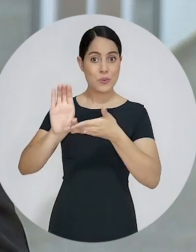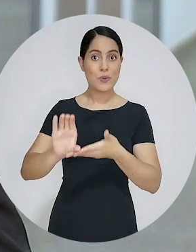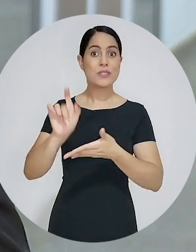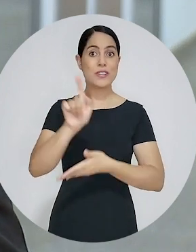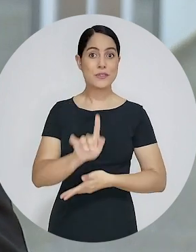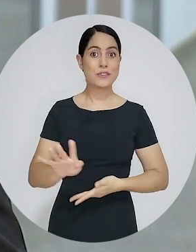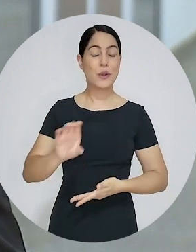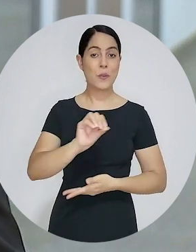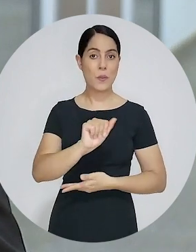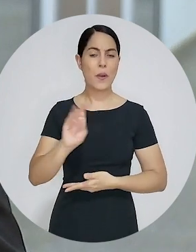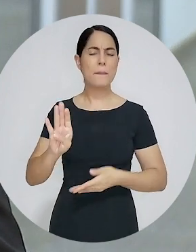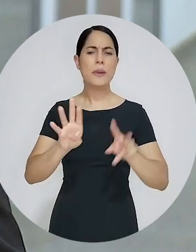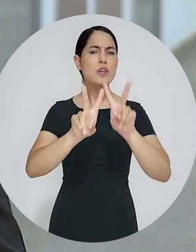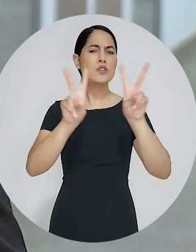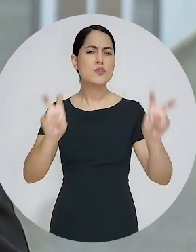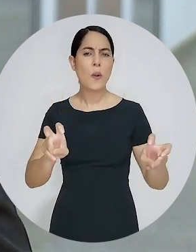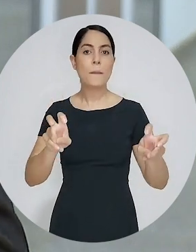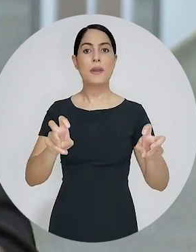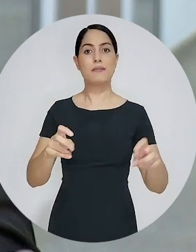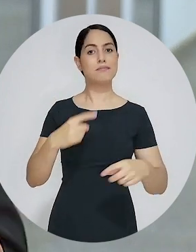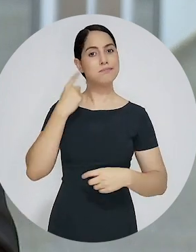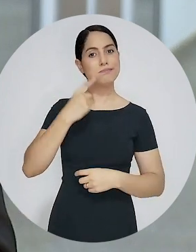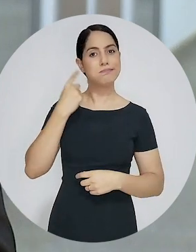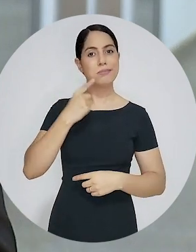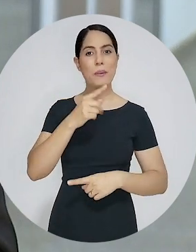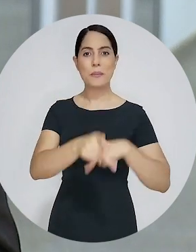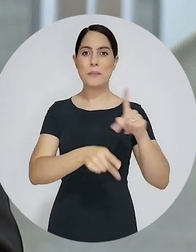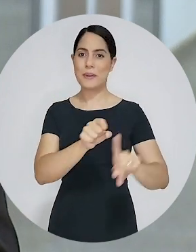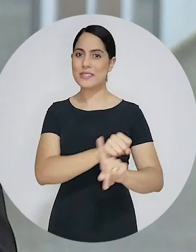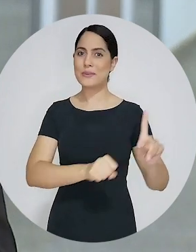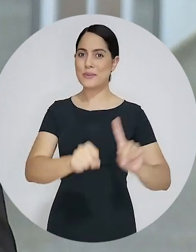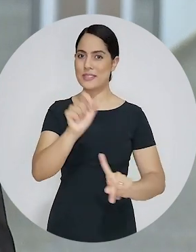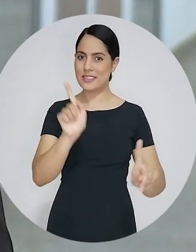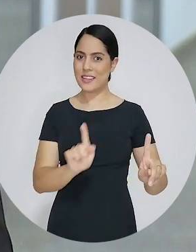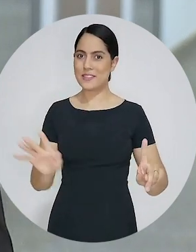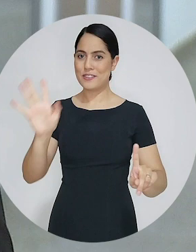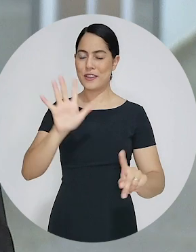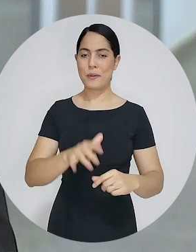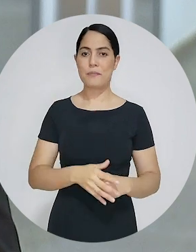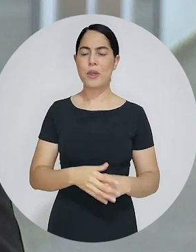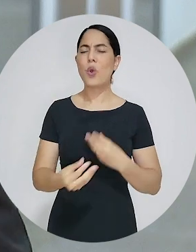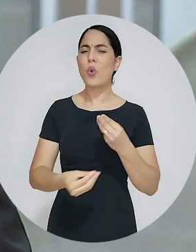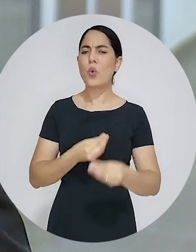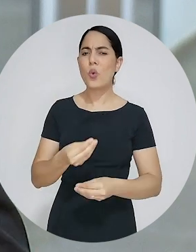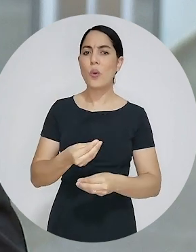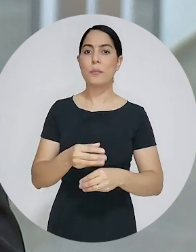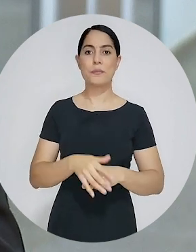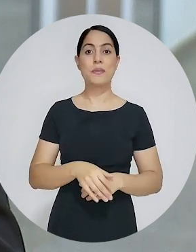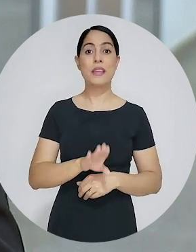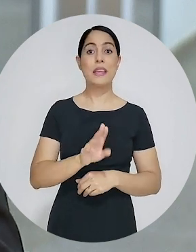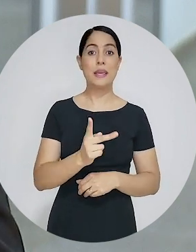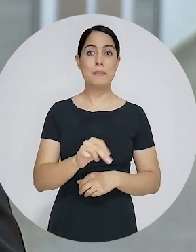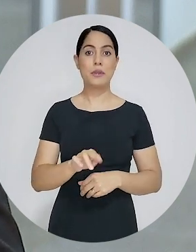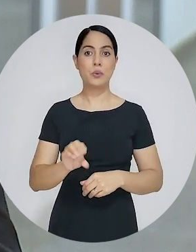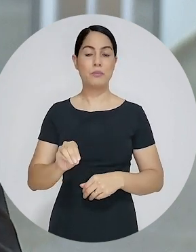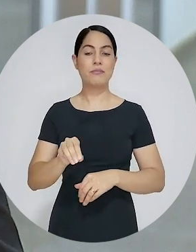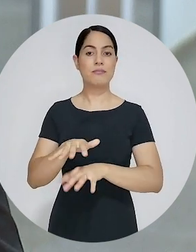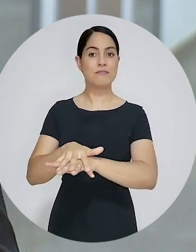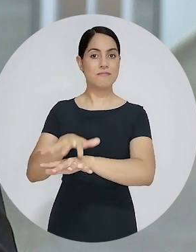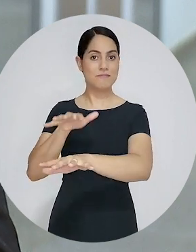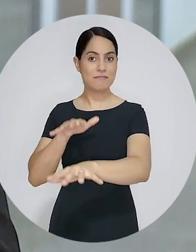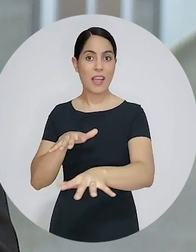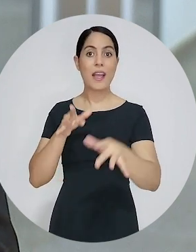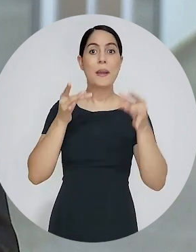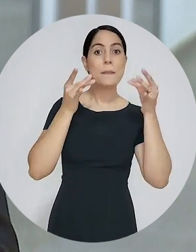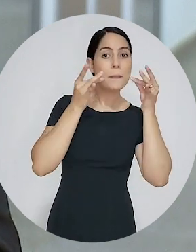OAB, com debate de temas relacionados à advocacia e à sociedade em geral. A sessão foi realizada em formato híbrido,